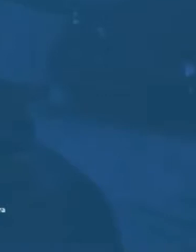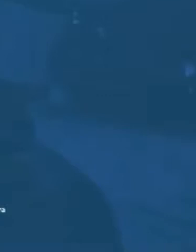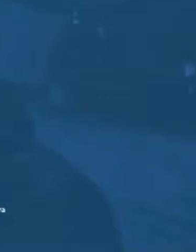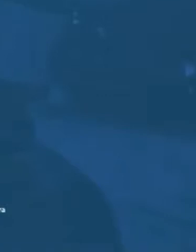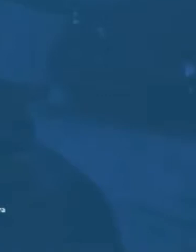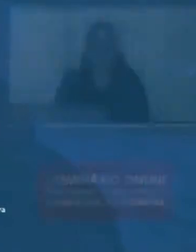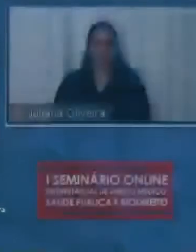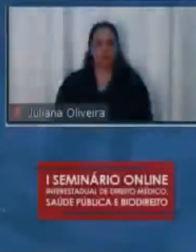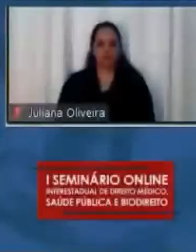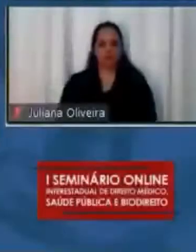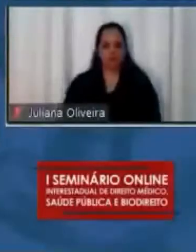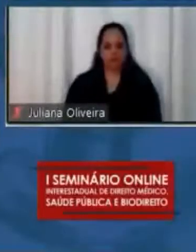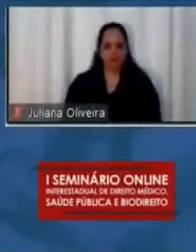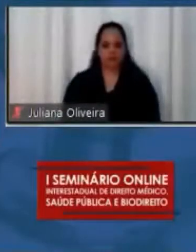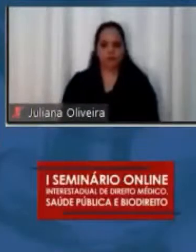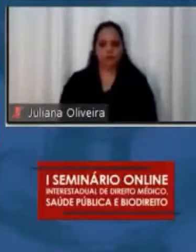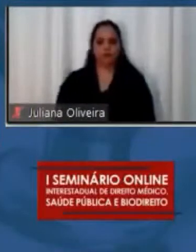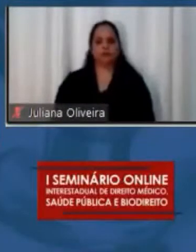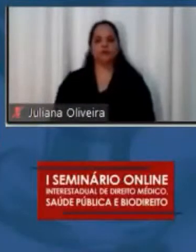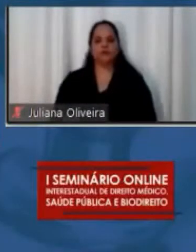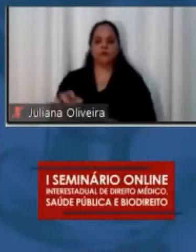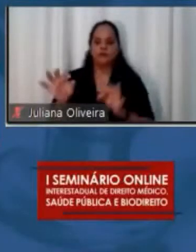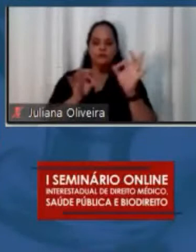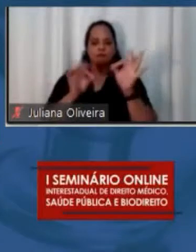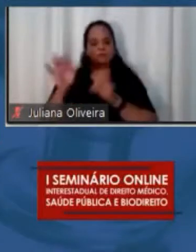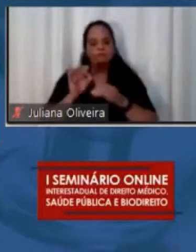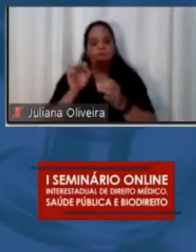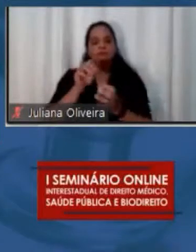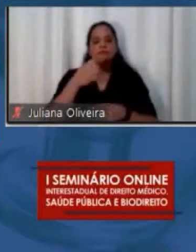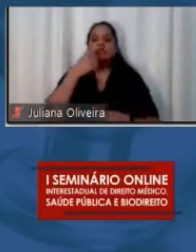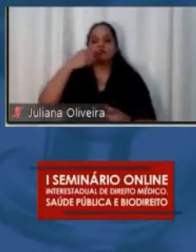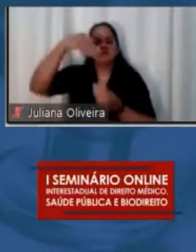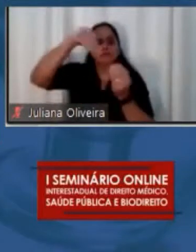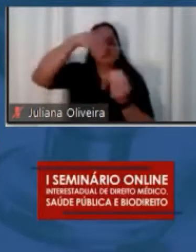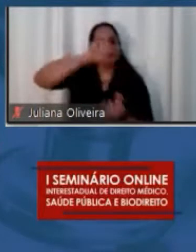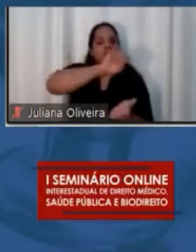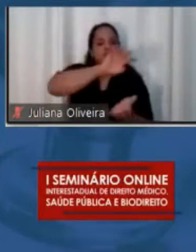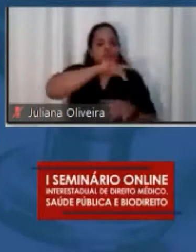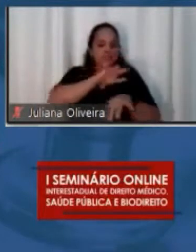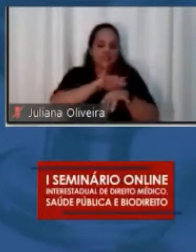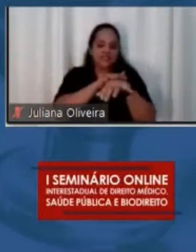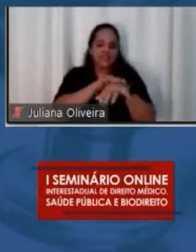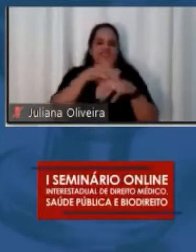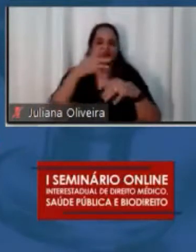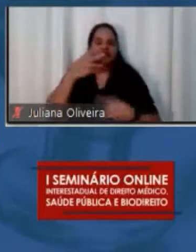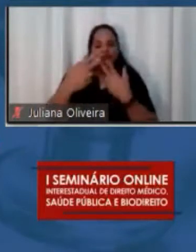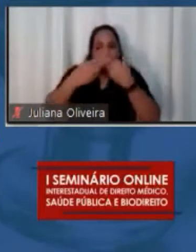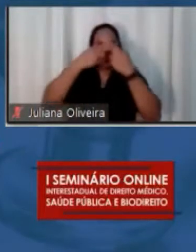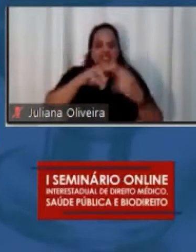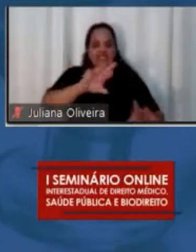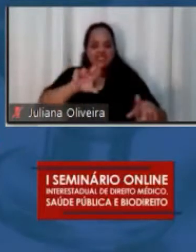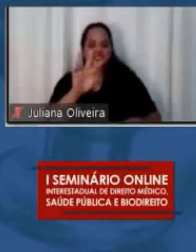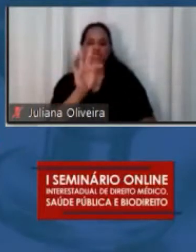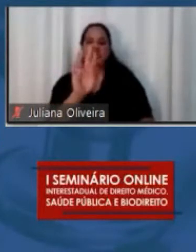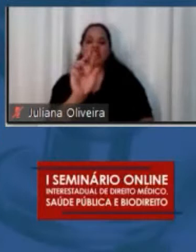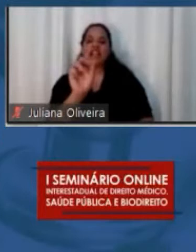Opções terapêuticas, as transfusões de sangue no manejo de sangramento e trauma em emergência. Vamos falar